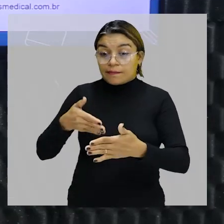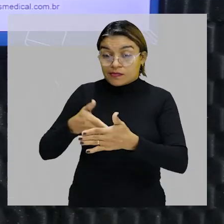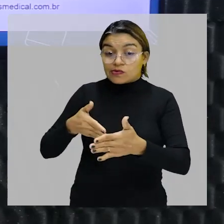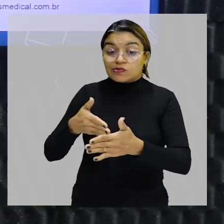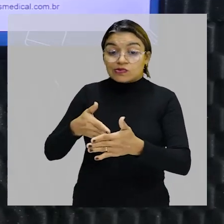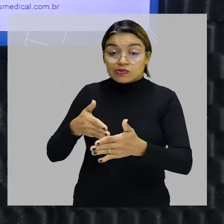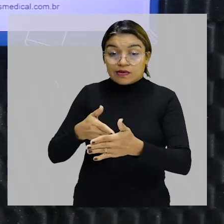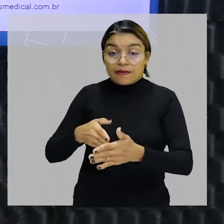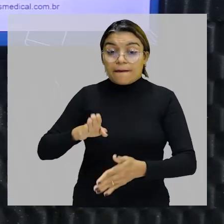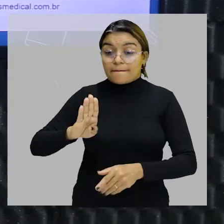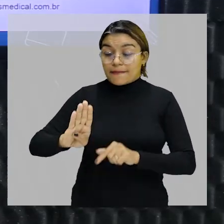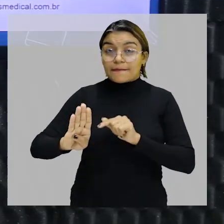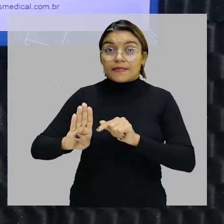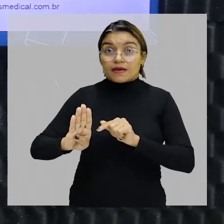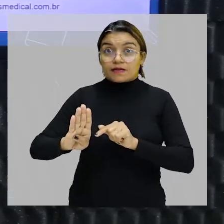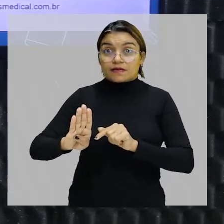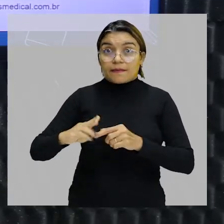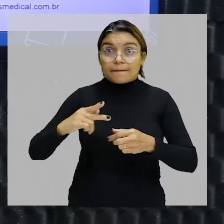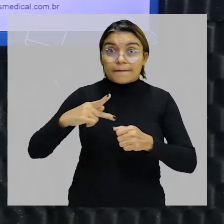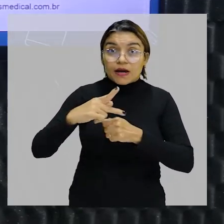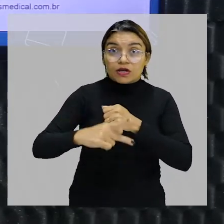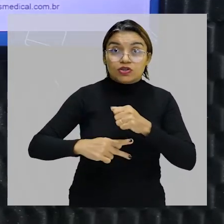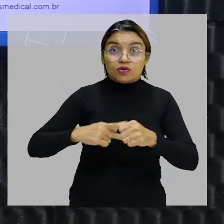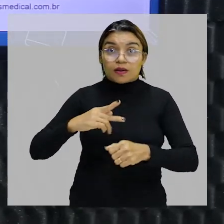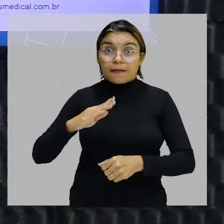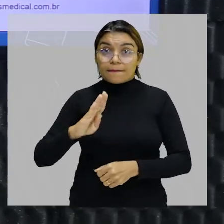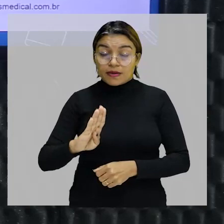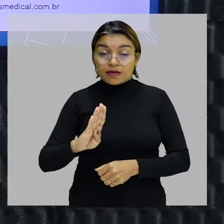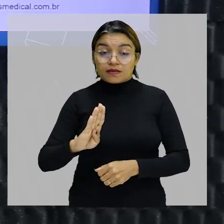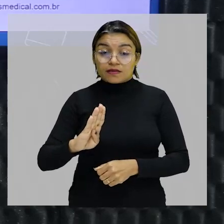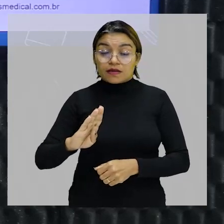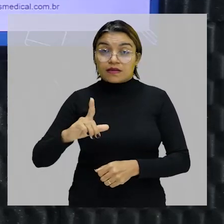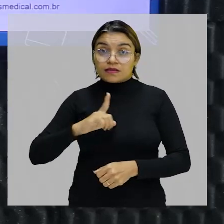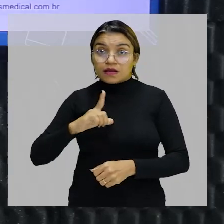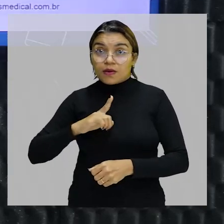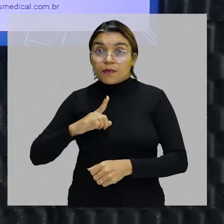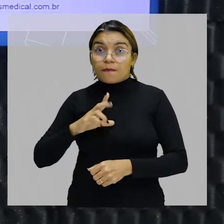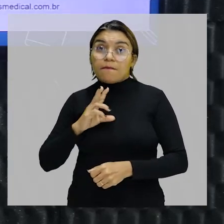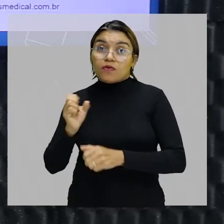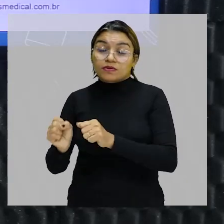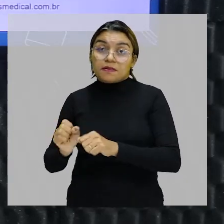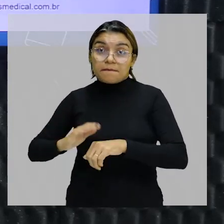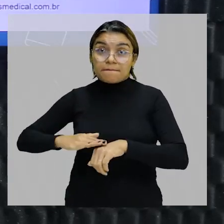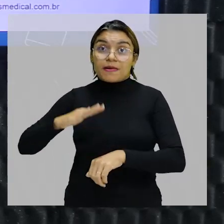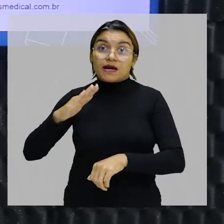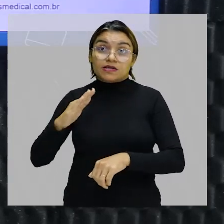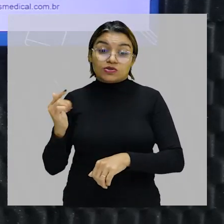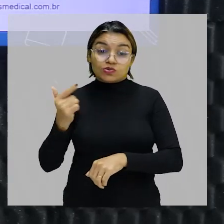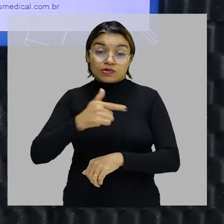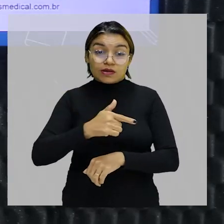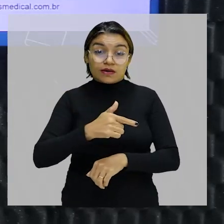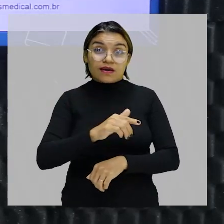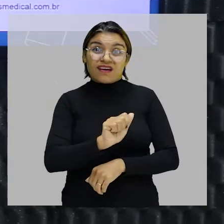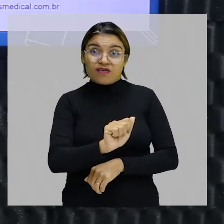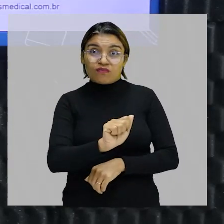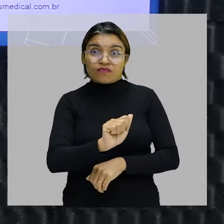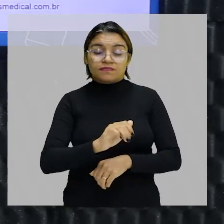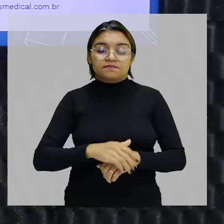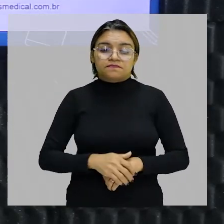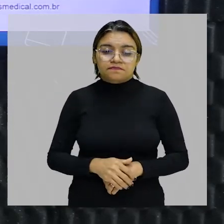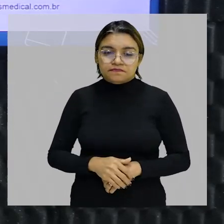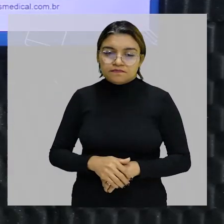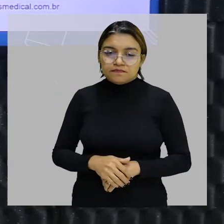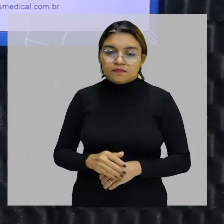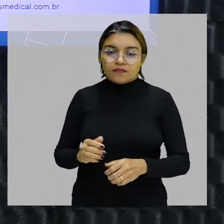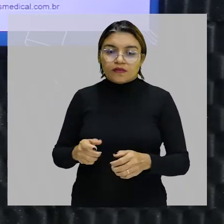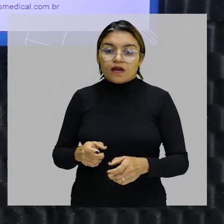de penetração maior do que as partículas alfa, ok? Agora, nós temos os raios X